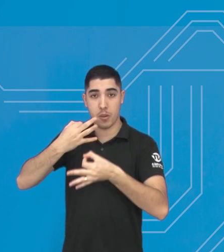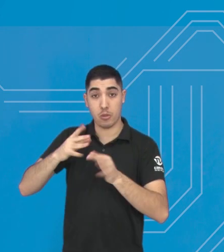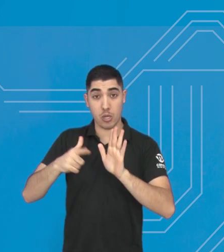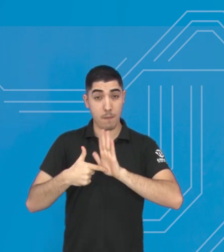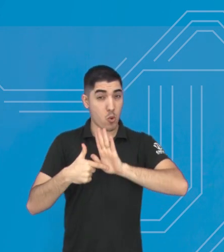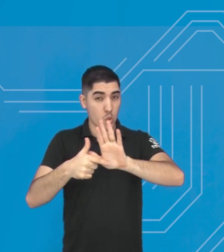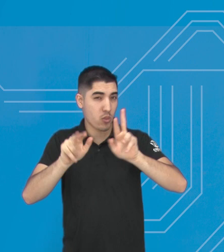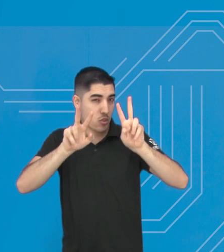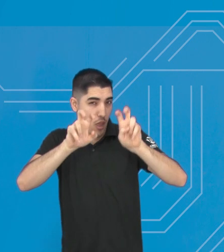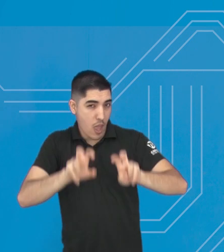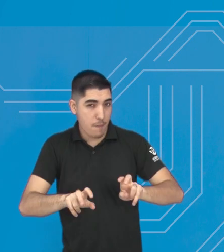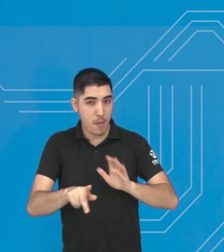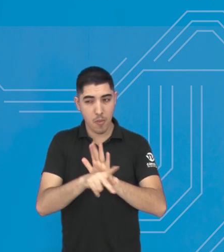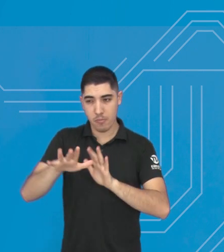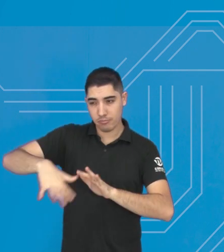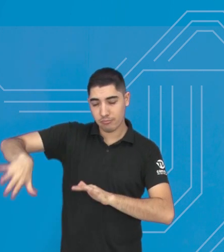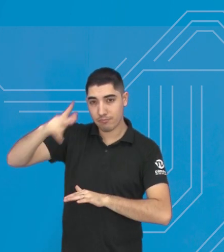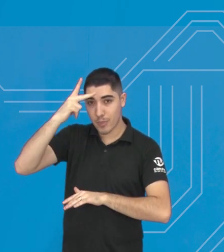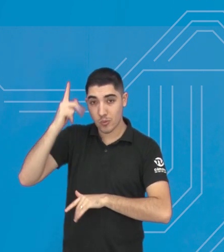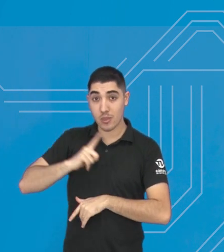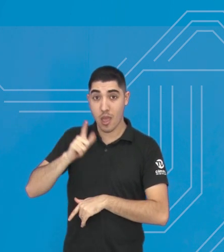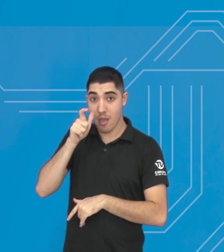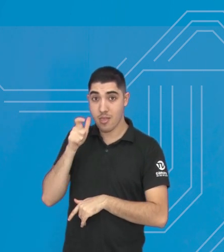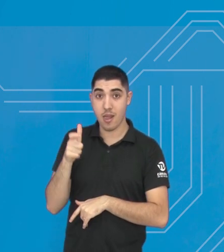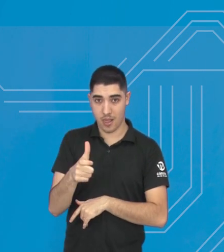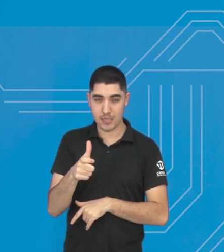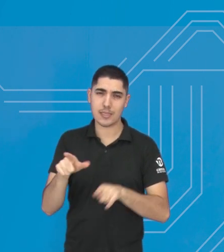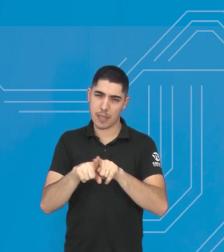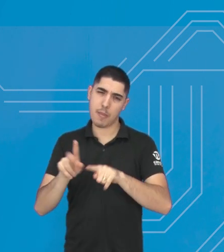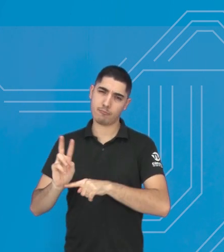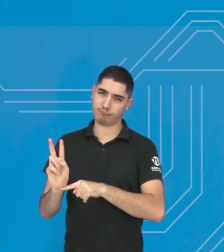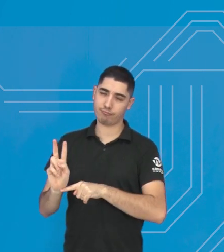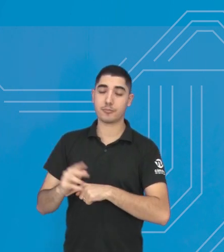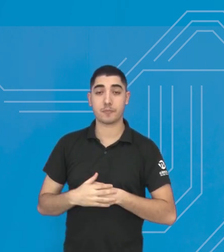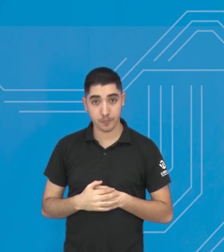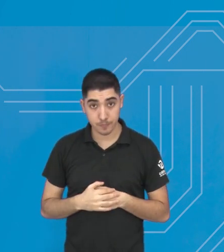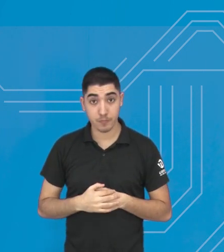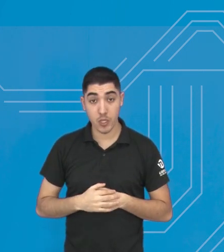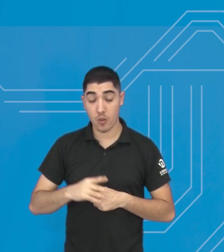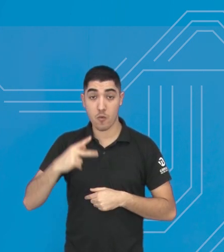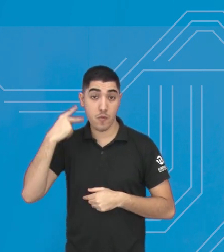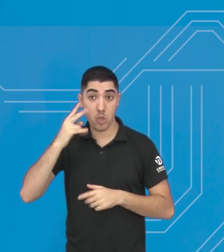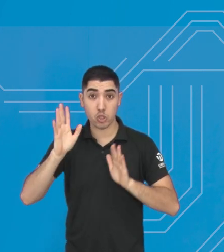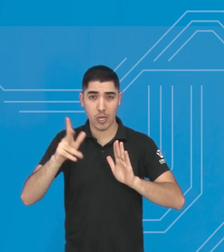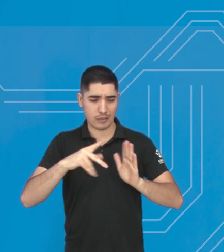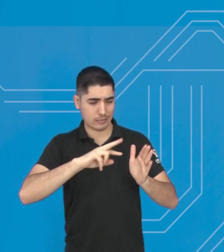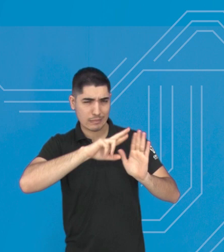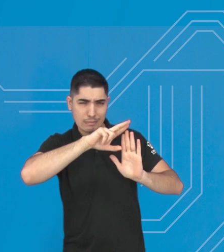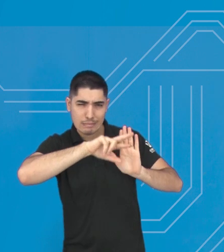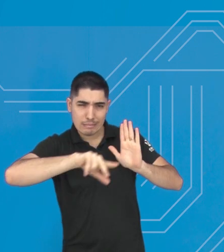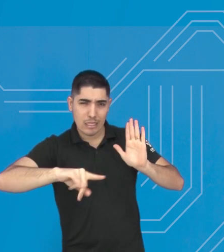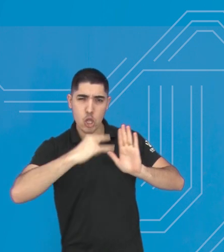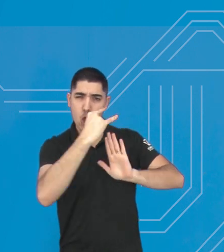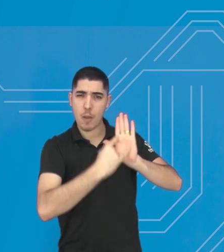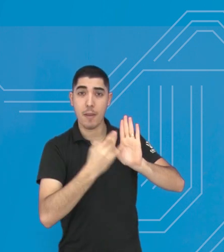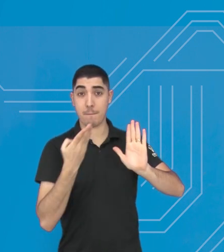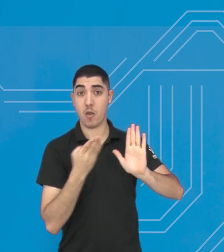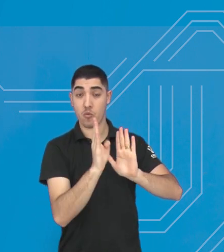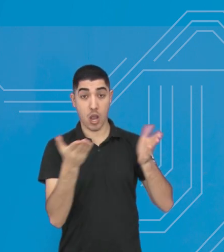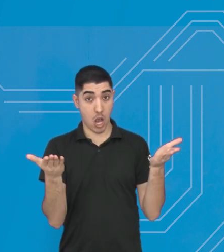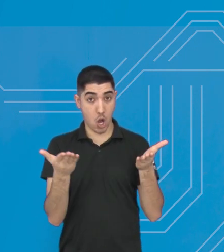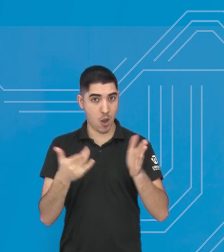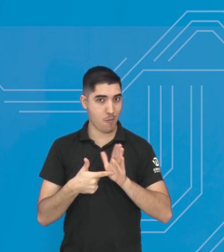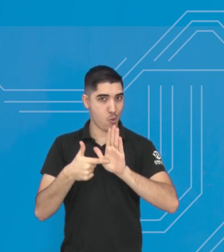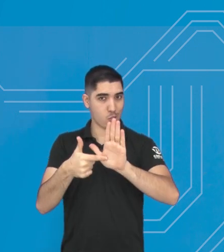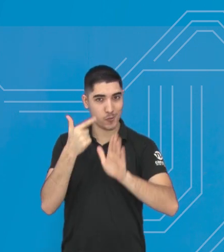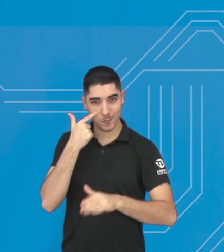a apresentação de assuntos de interesse público e ações de fiscalização. Os vereadores também aprovaram uma série de documentos, como a